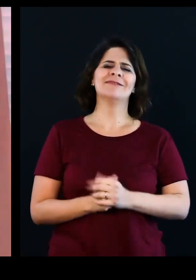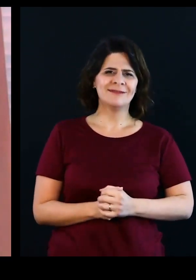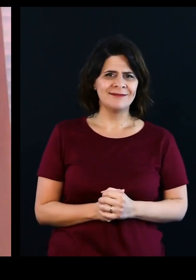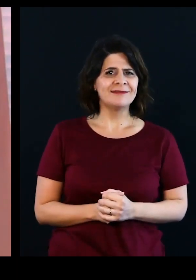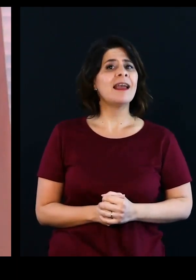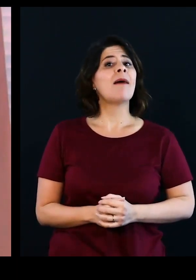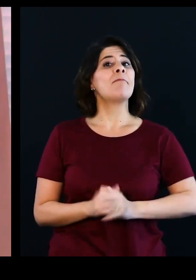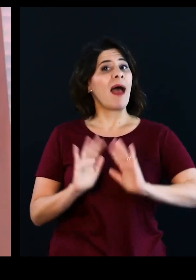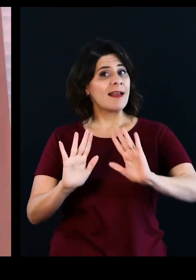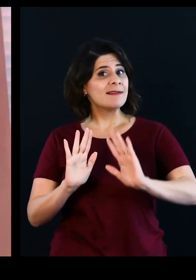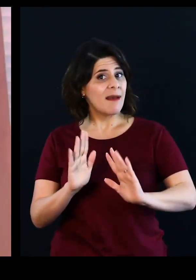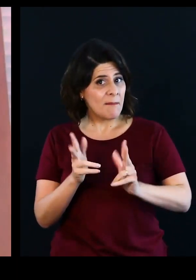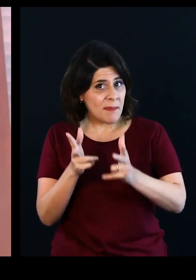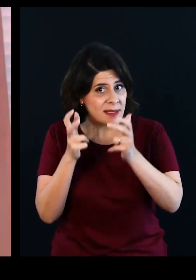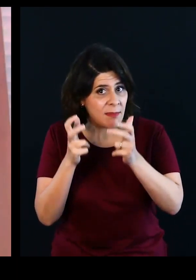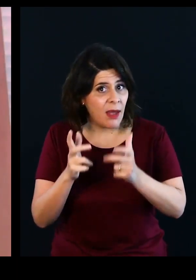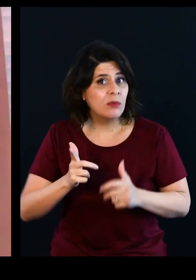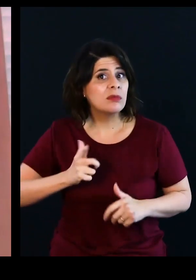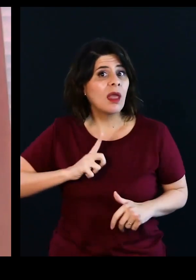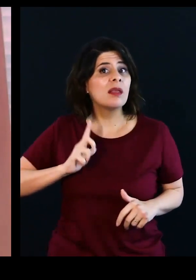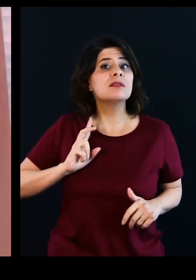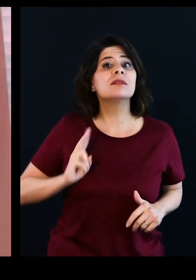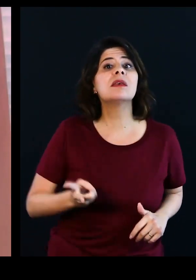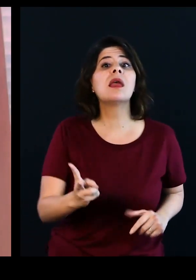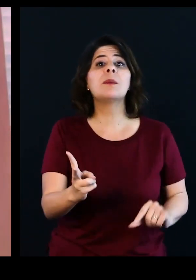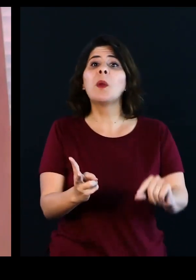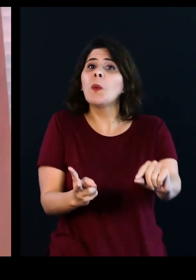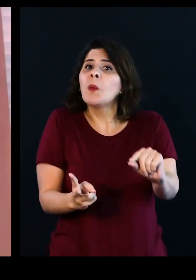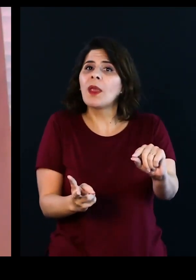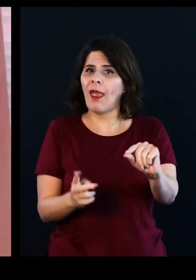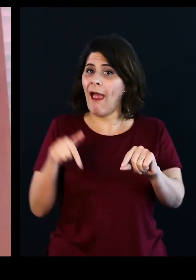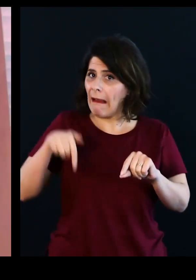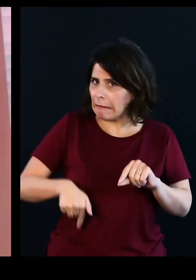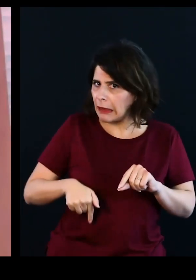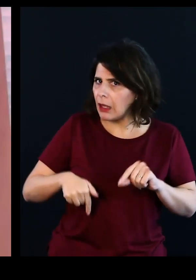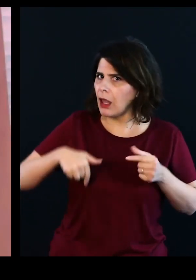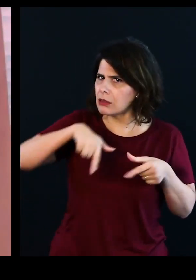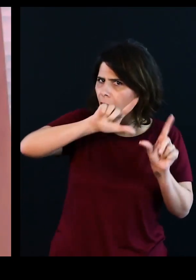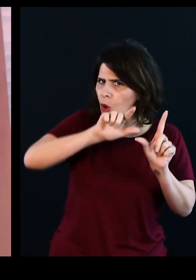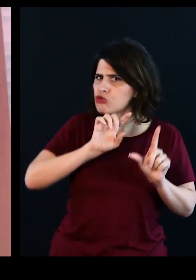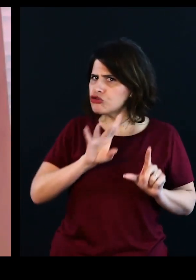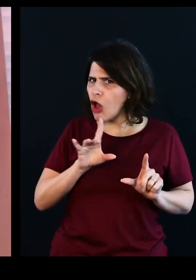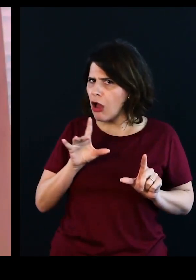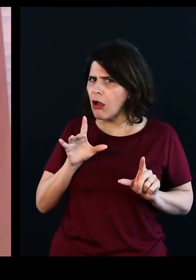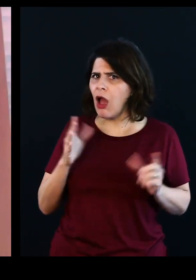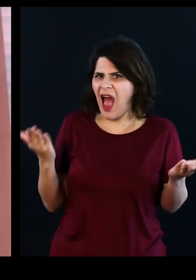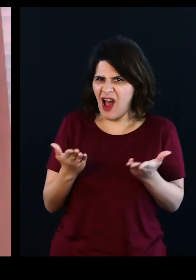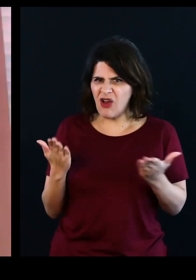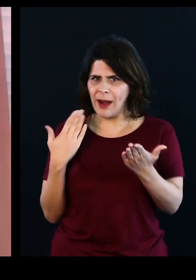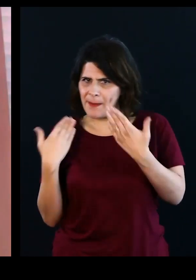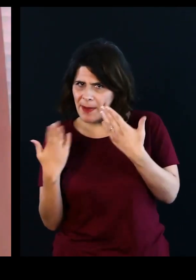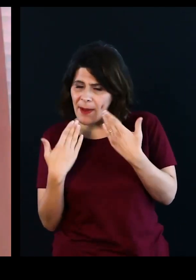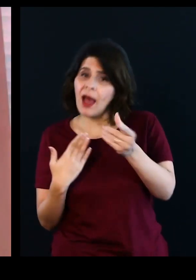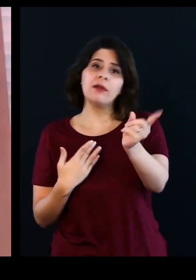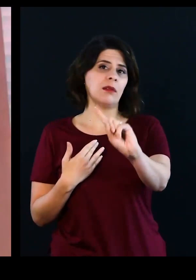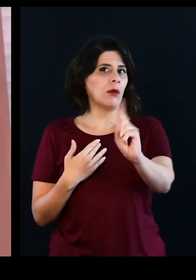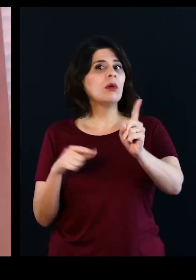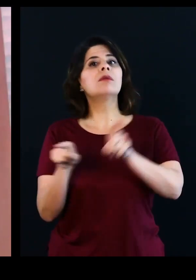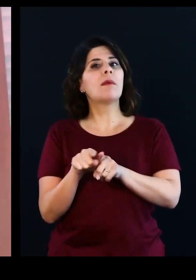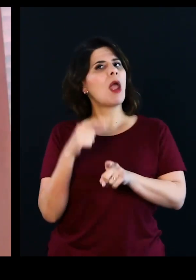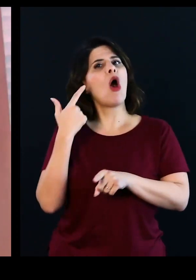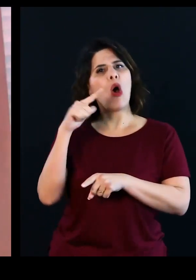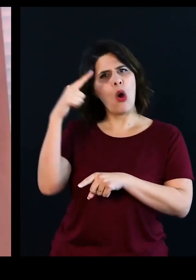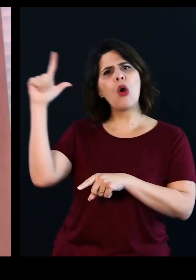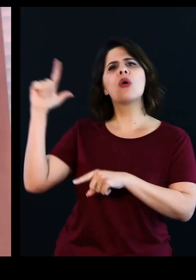A gente sempre, e isso é uma política do Itaú Cultural, não só nestes encontros, mas em outras atividades que nós fazemos, a